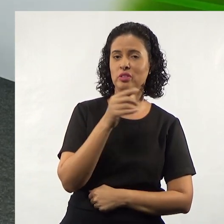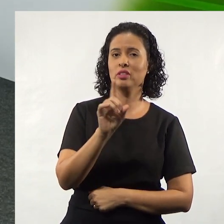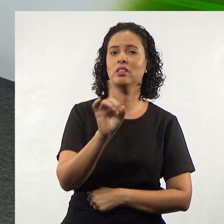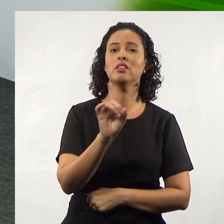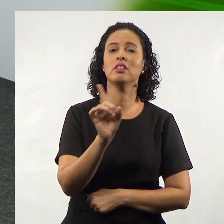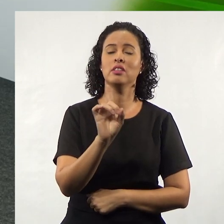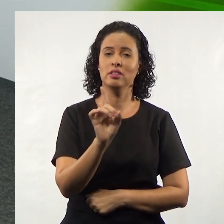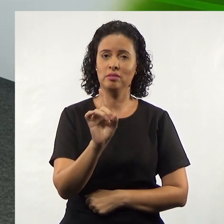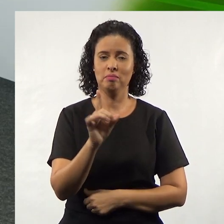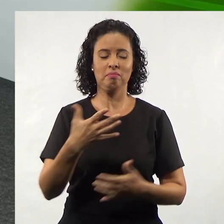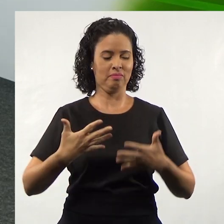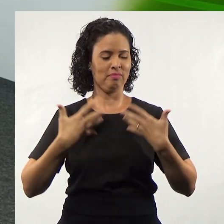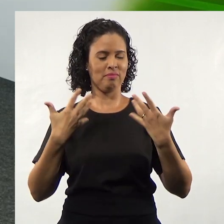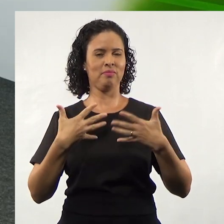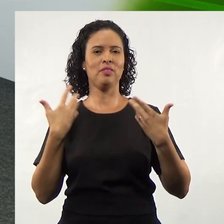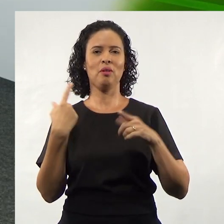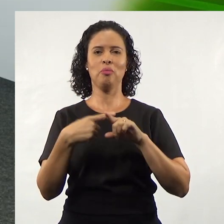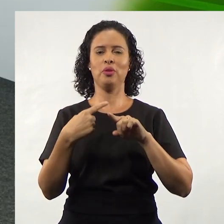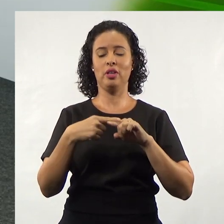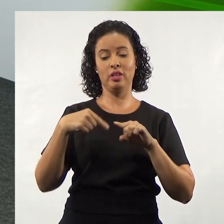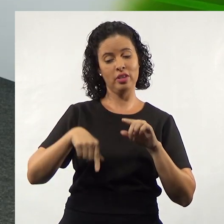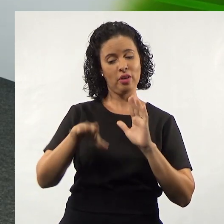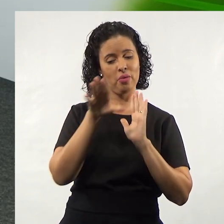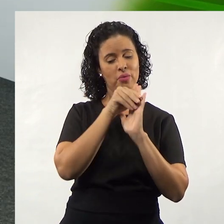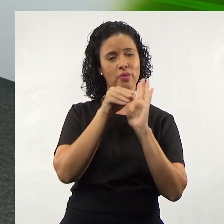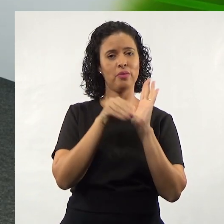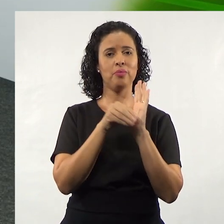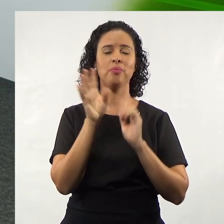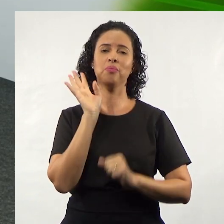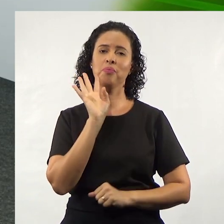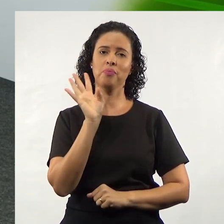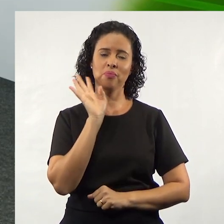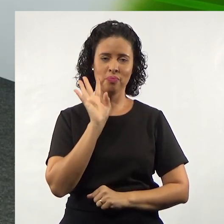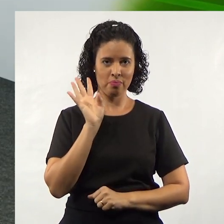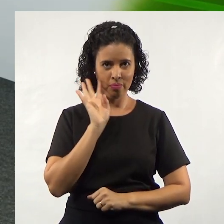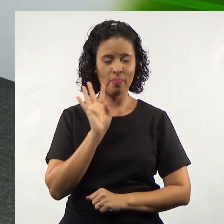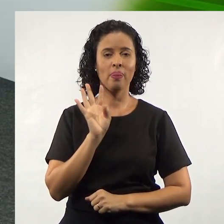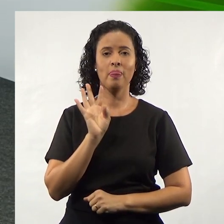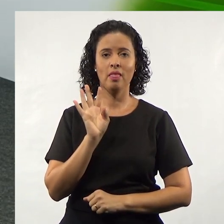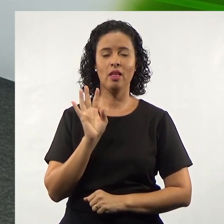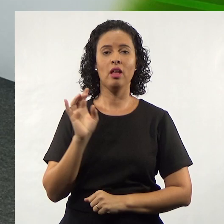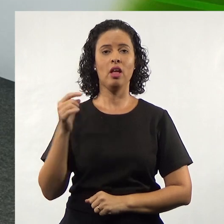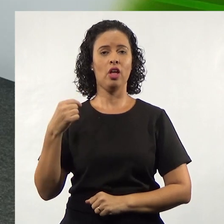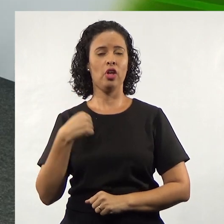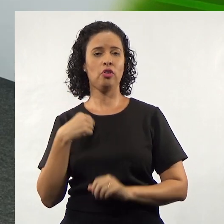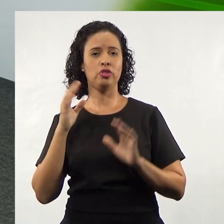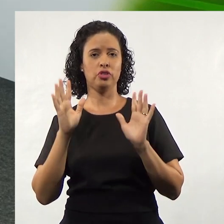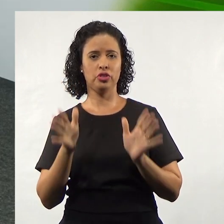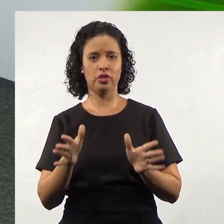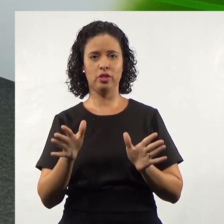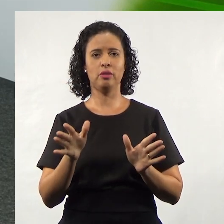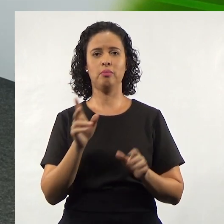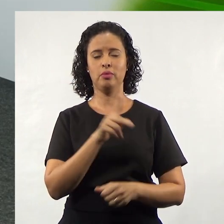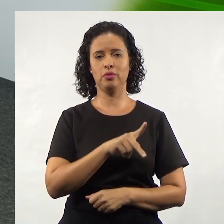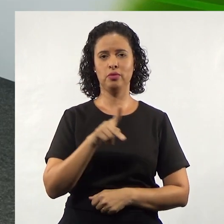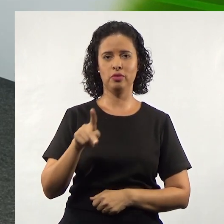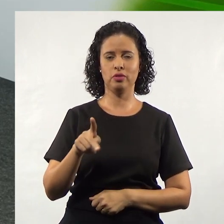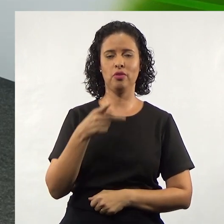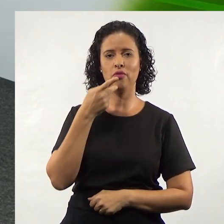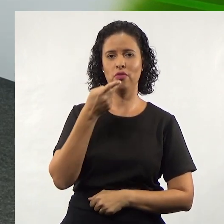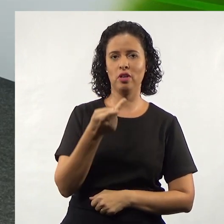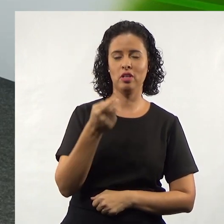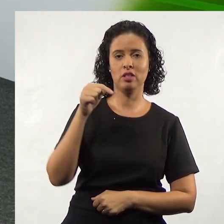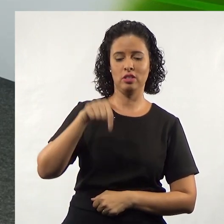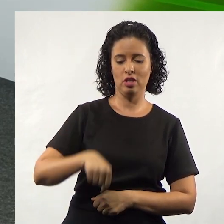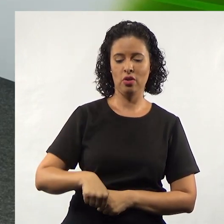de Deus, fica não, porque isso aqui é muito conteúdo bacana, muito conteúdo legal. Você já sabe, Alberto Viana, estou falando mais uma